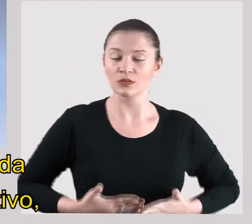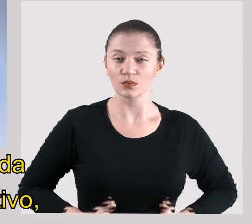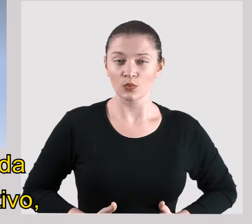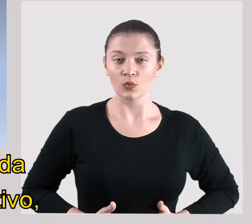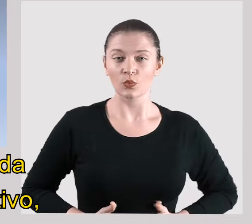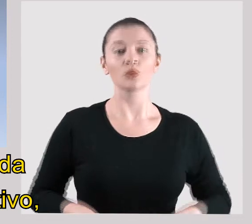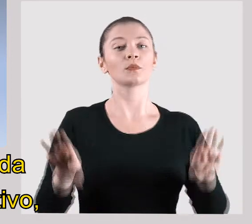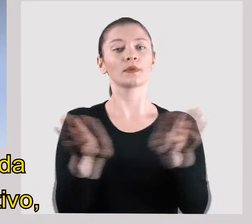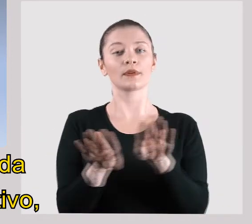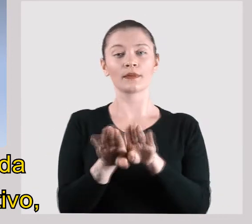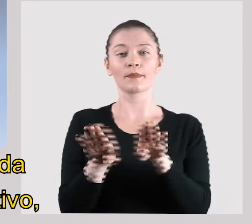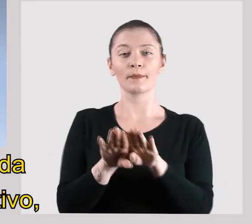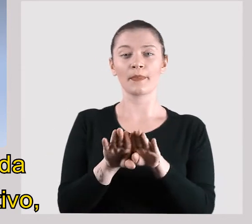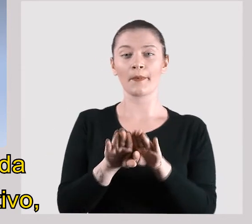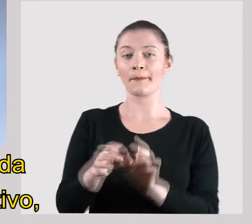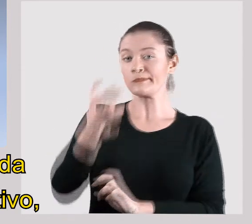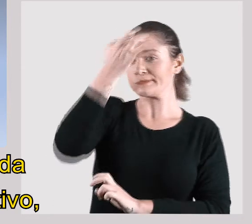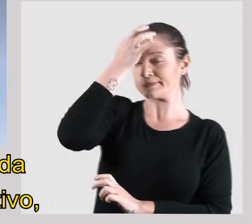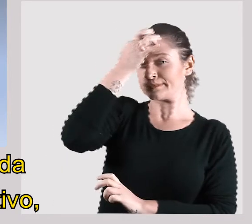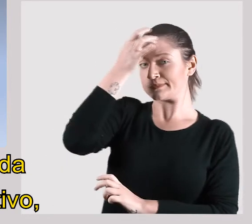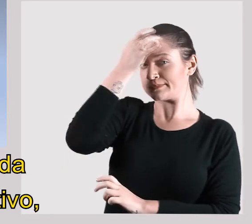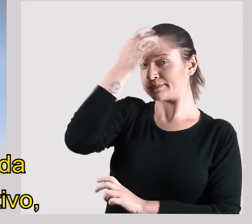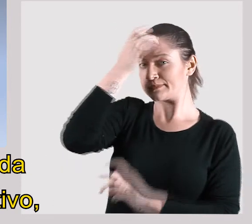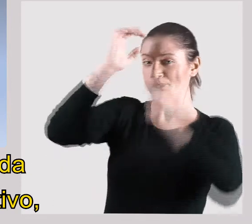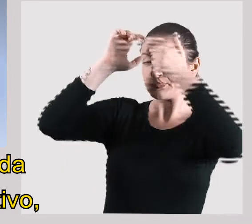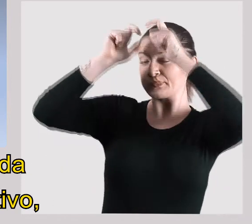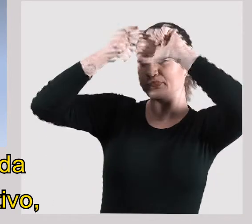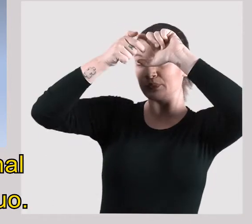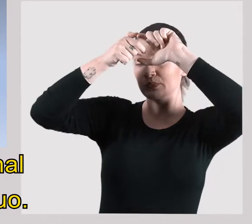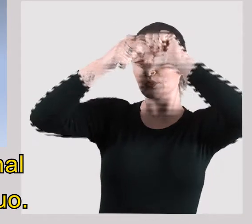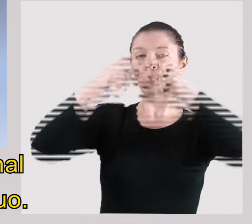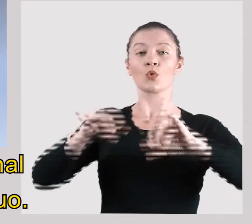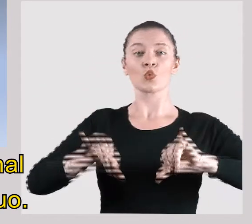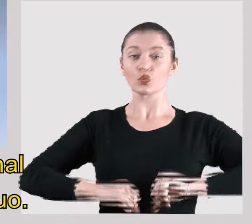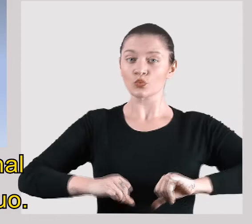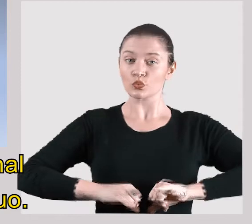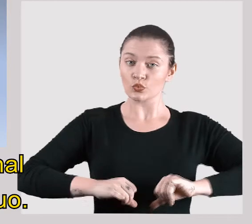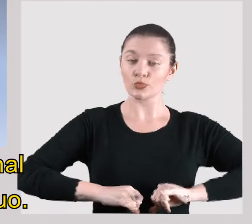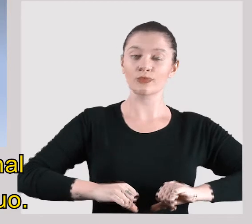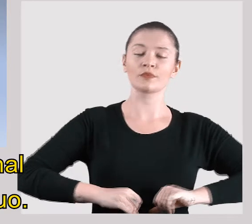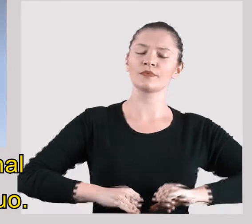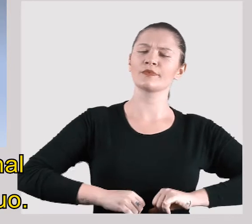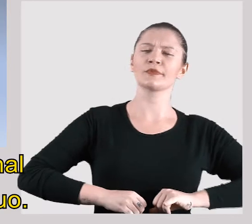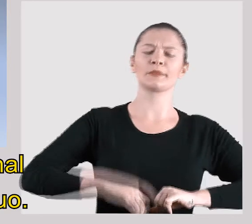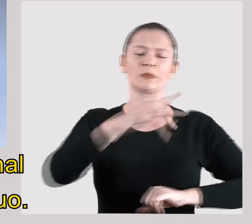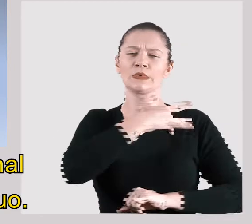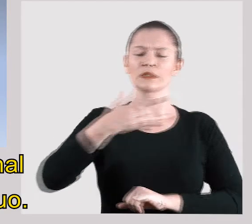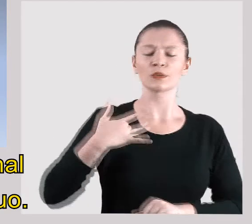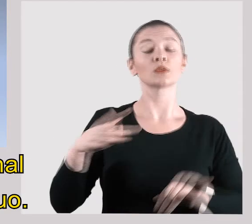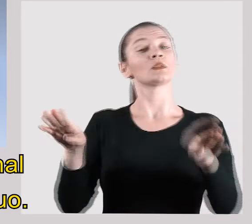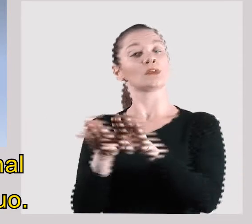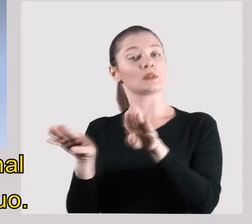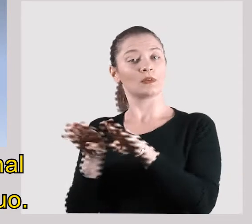essa perturbação está associada com sofrimento clínico significativo, ou tem prejuízo social,